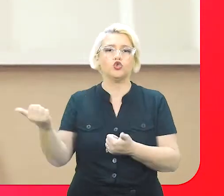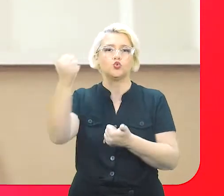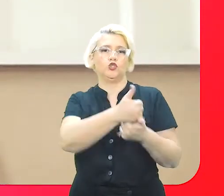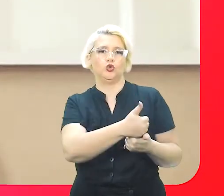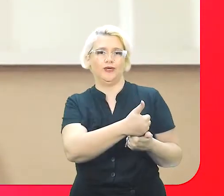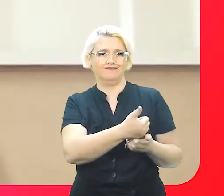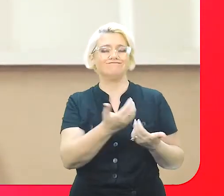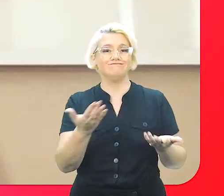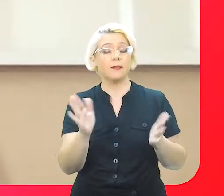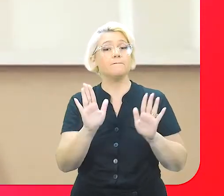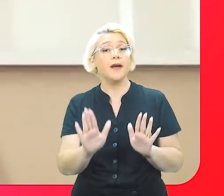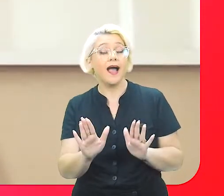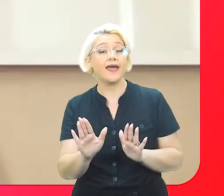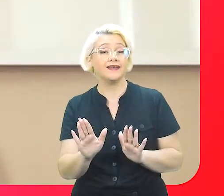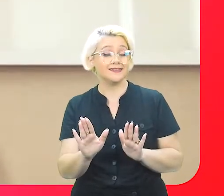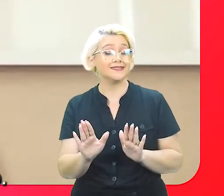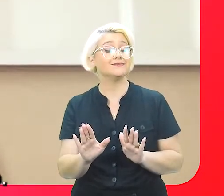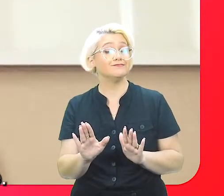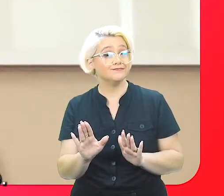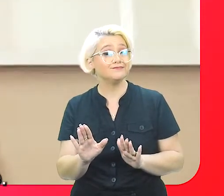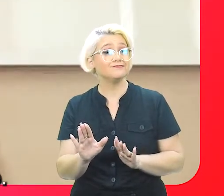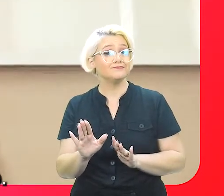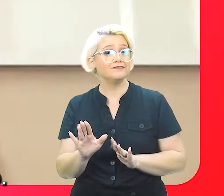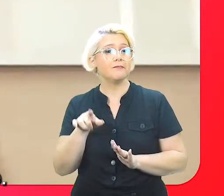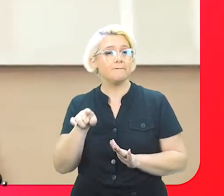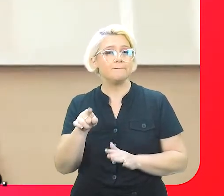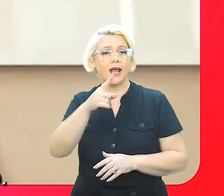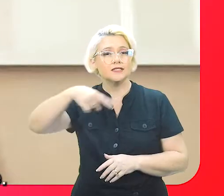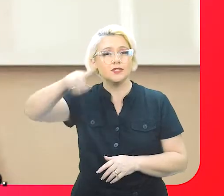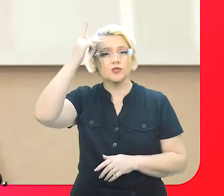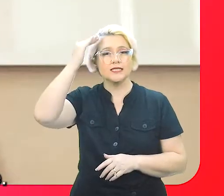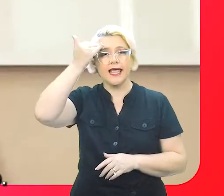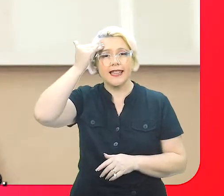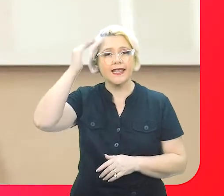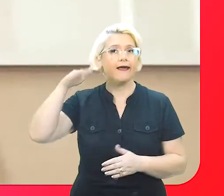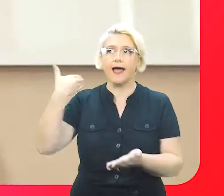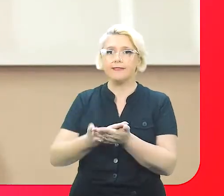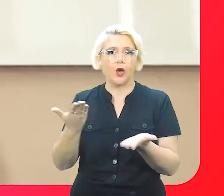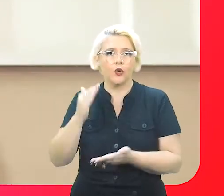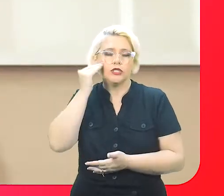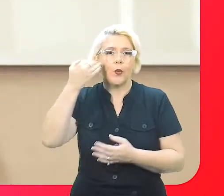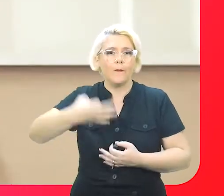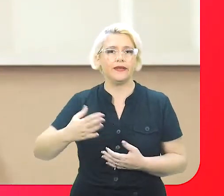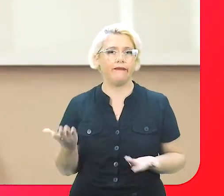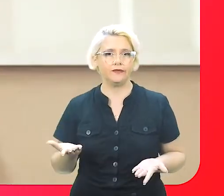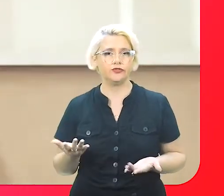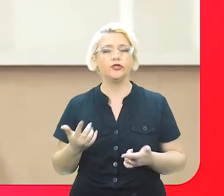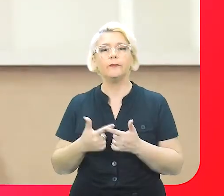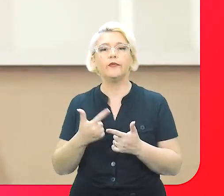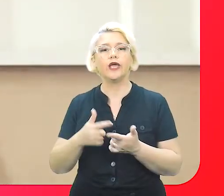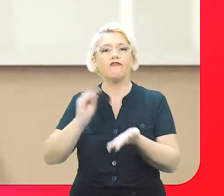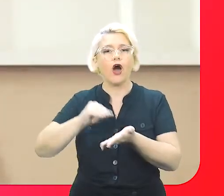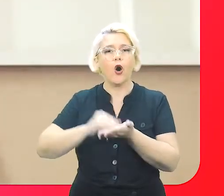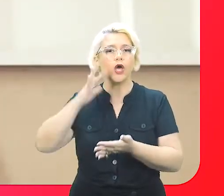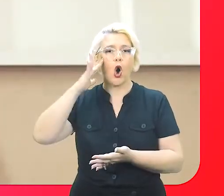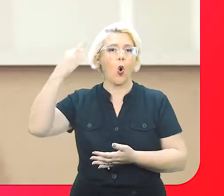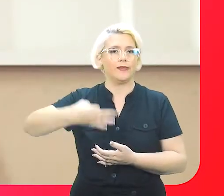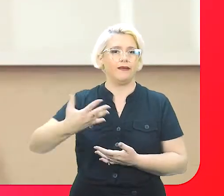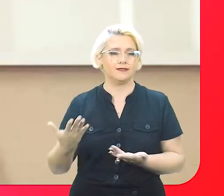substitutiva. Mas isso, para ser entendido, não é entendido até hoje. Por que não é